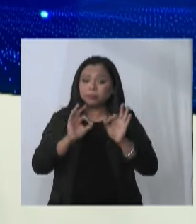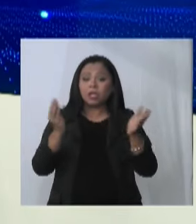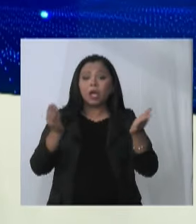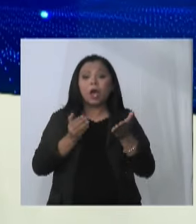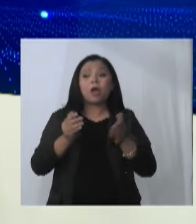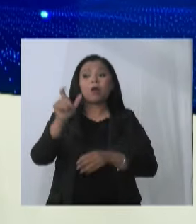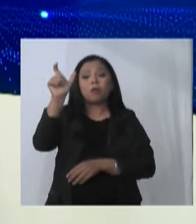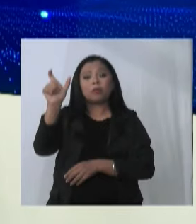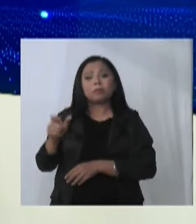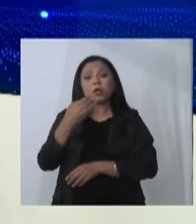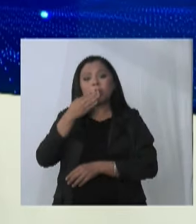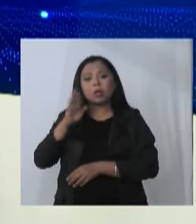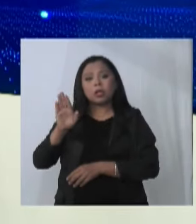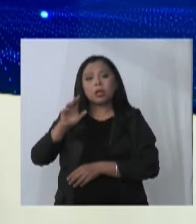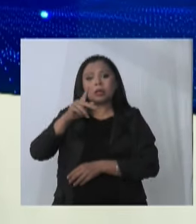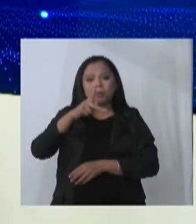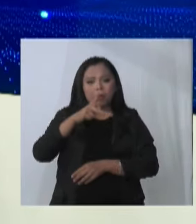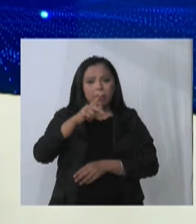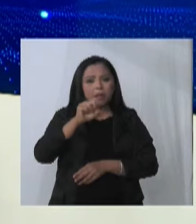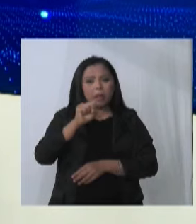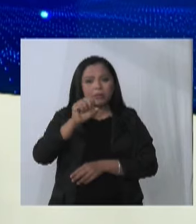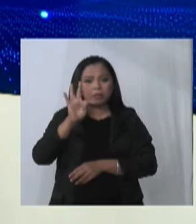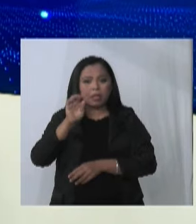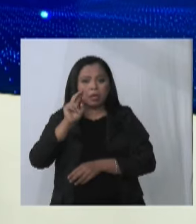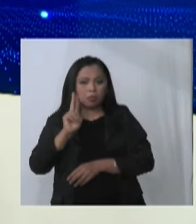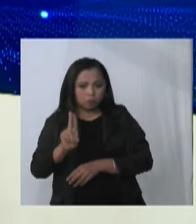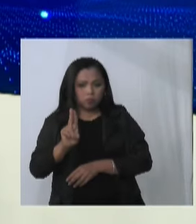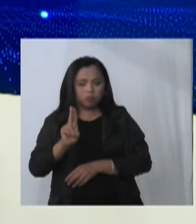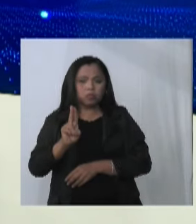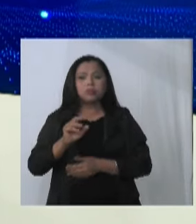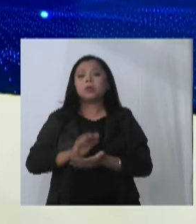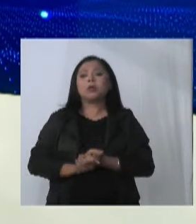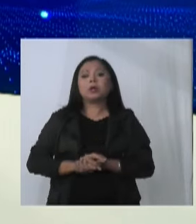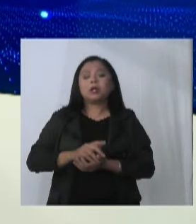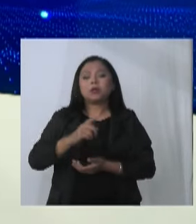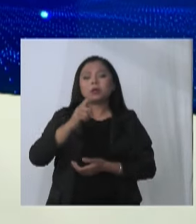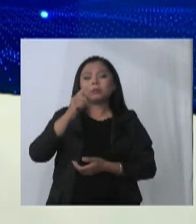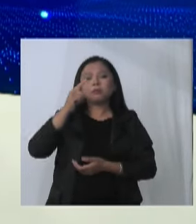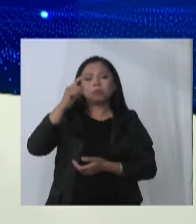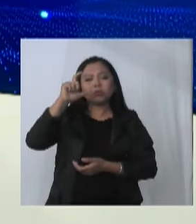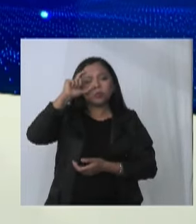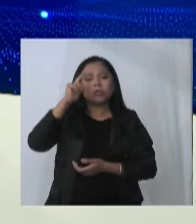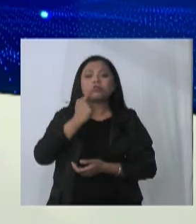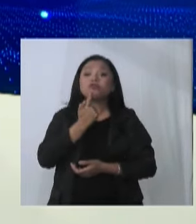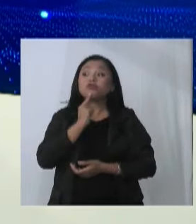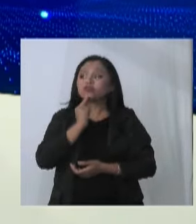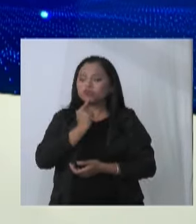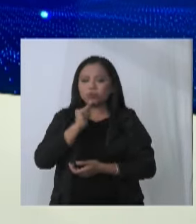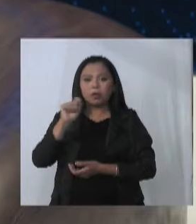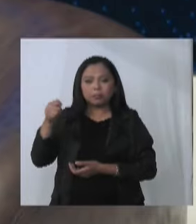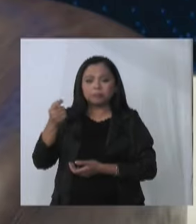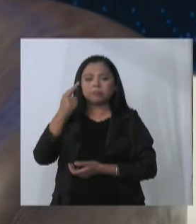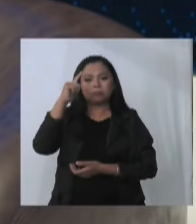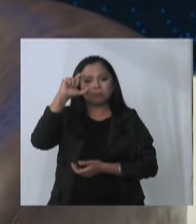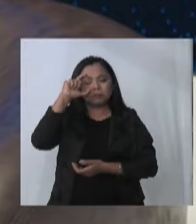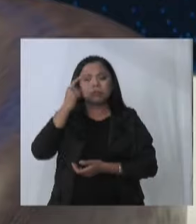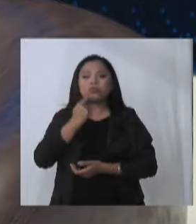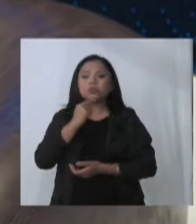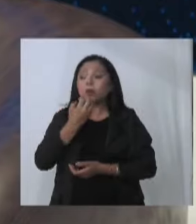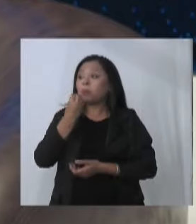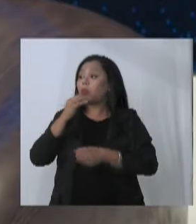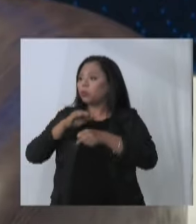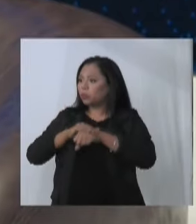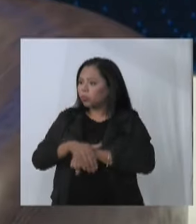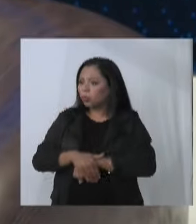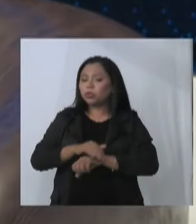do PSTU, Geraldo Carvalho, a quem saudamos e damos também boa noite, Geraldo. Obrigado por ter vindo. Boa noite